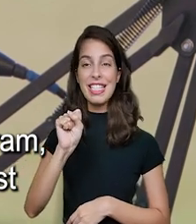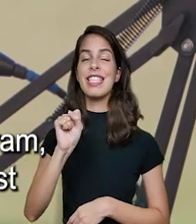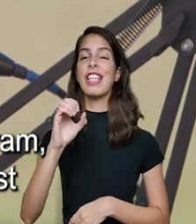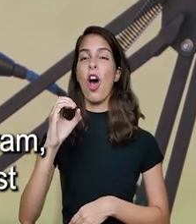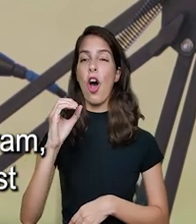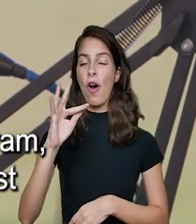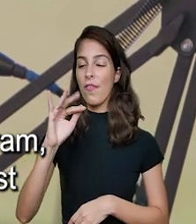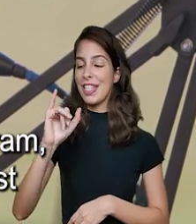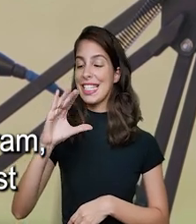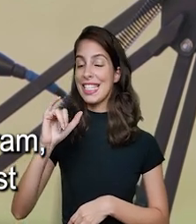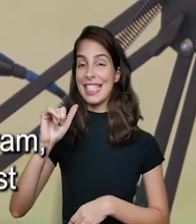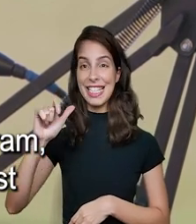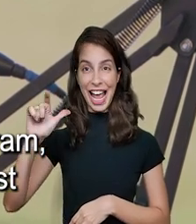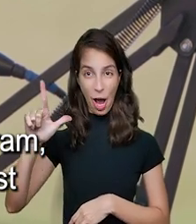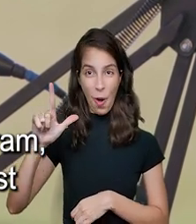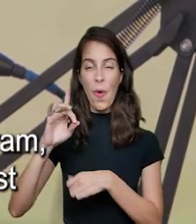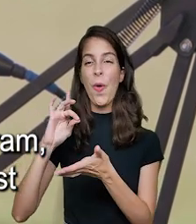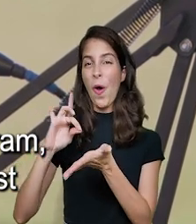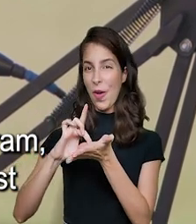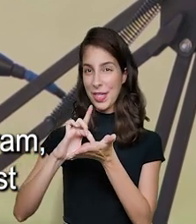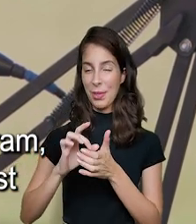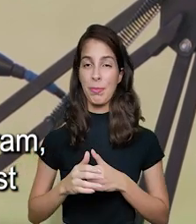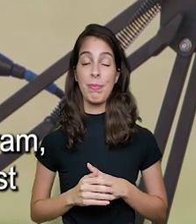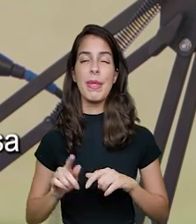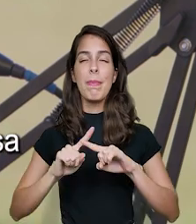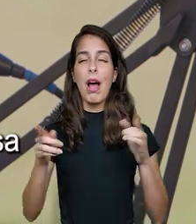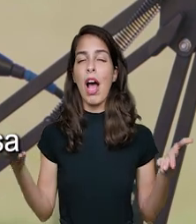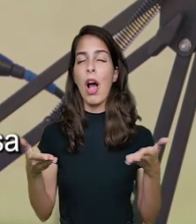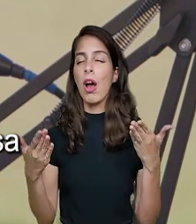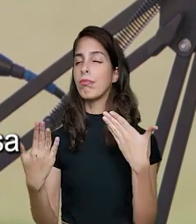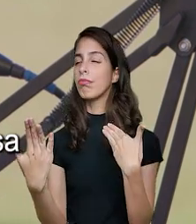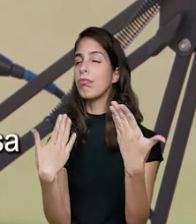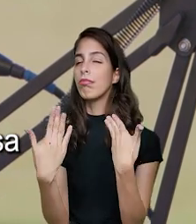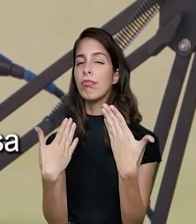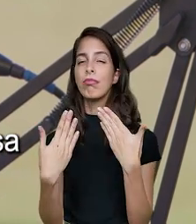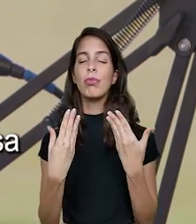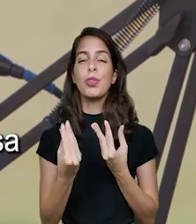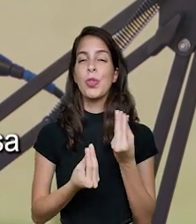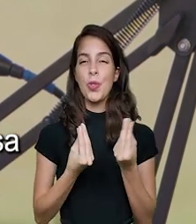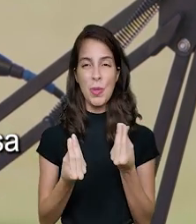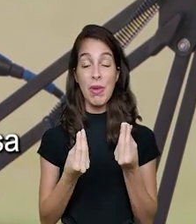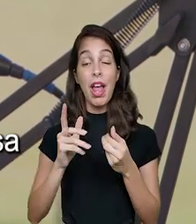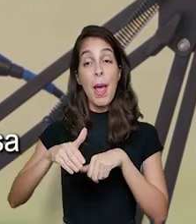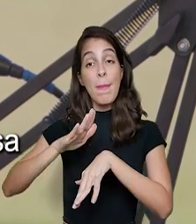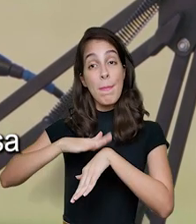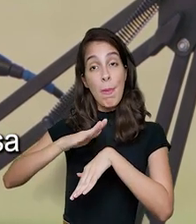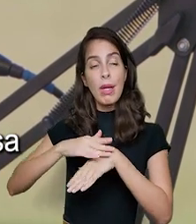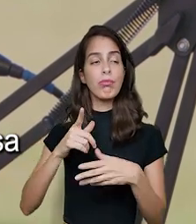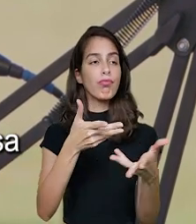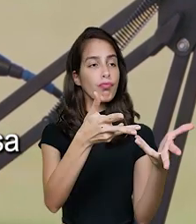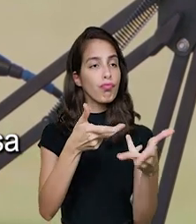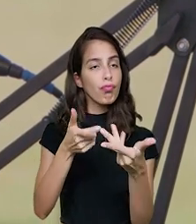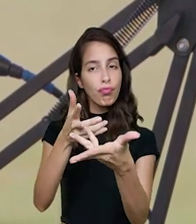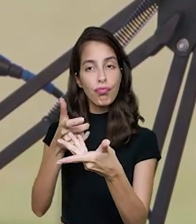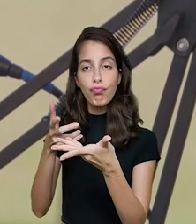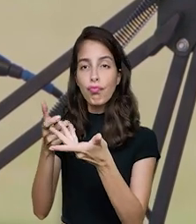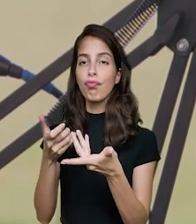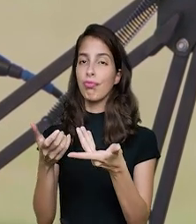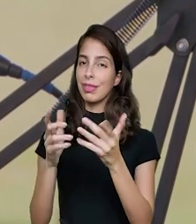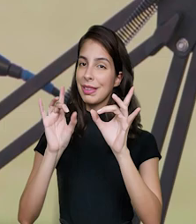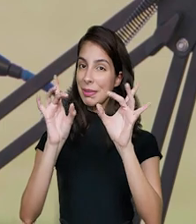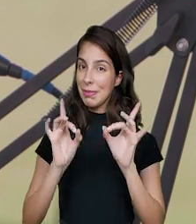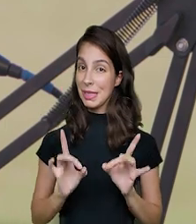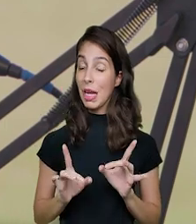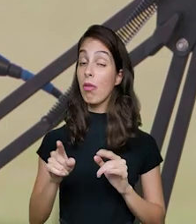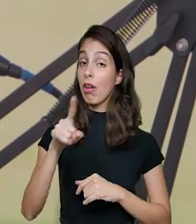@oficial agora esse espaço aqui do podcast é um momento em que a gente vai ter uma conversa muito especial com Alguns dos participantes que estão aqui no